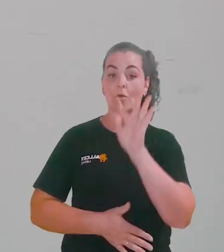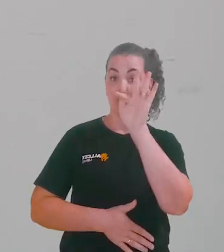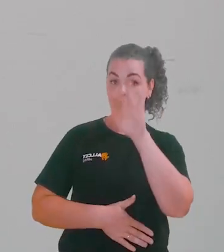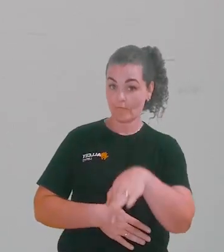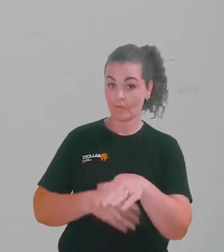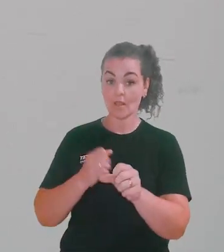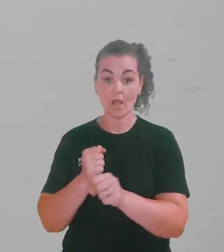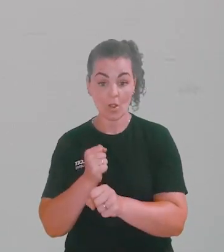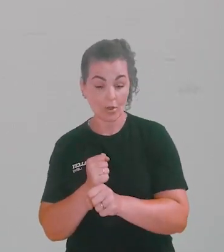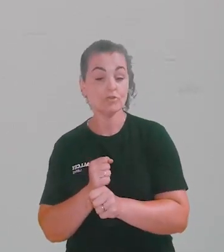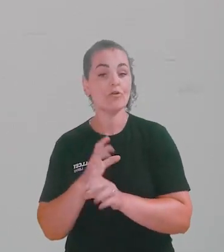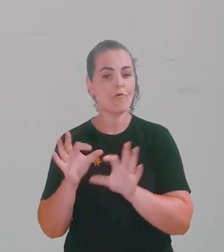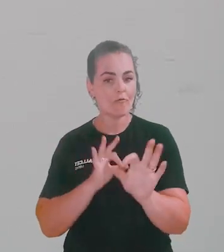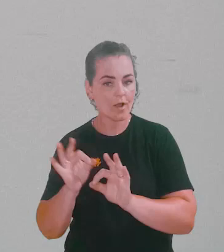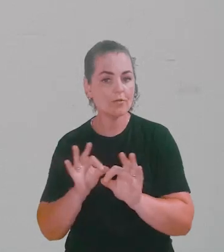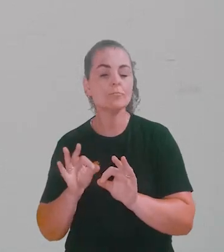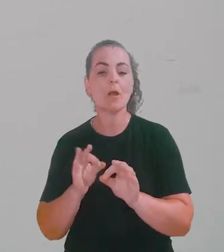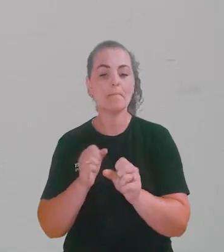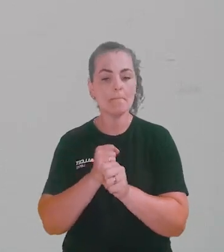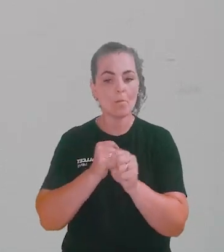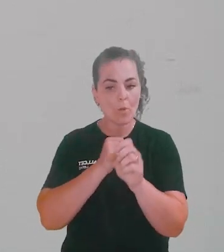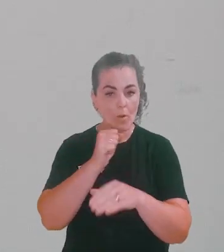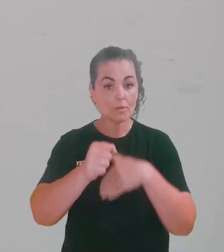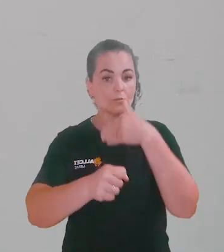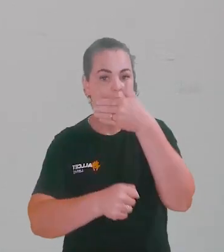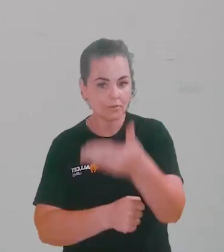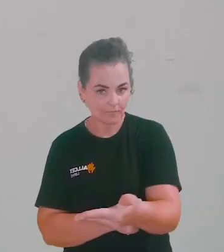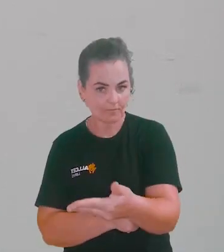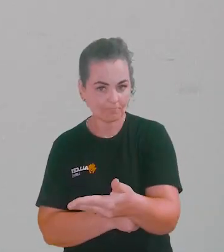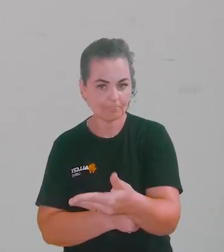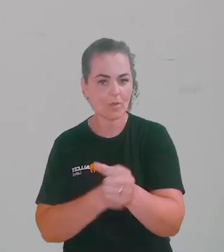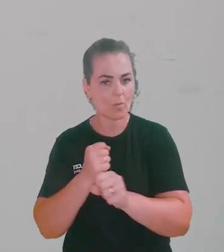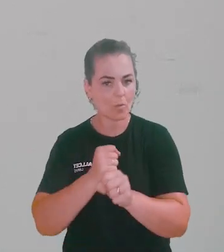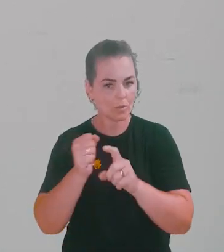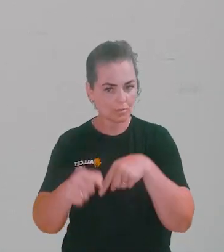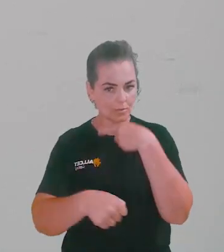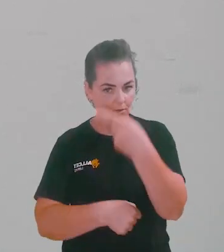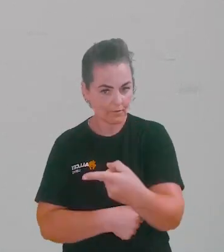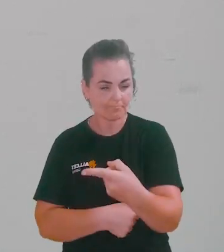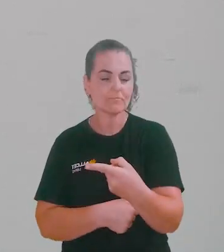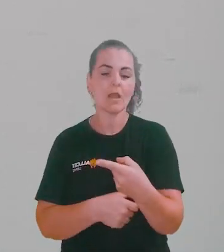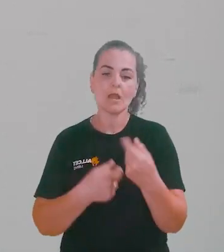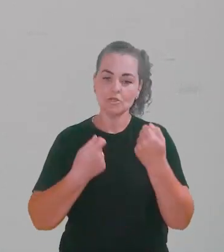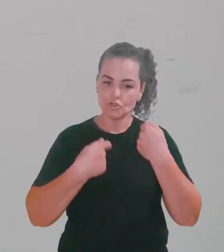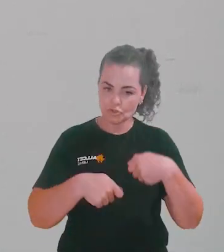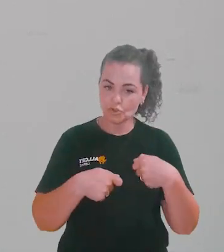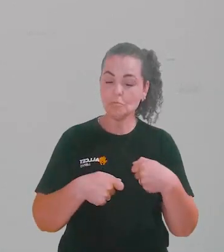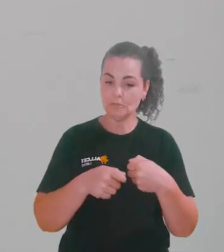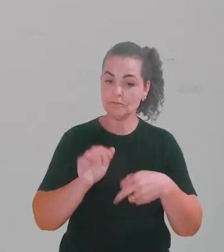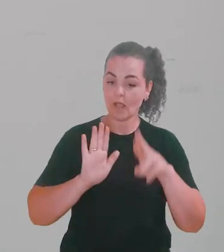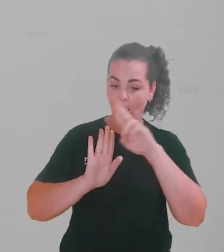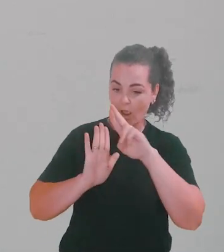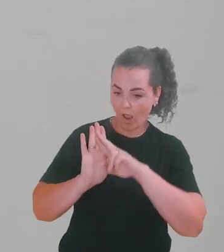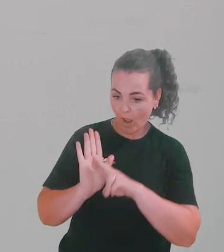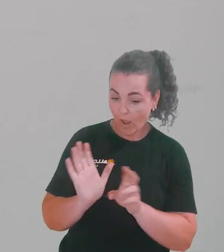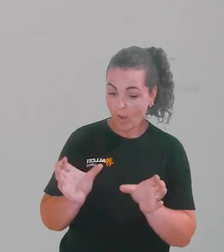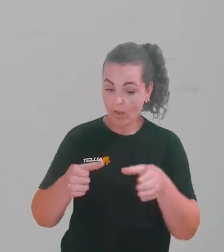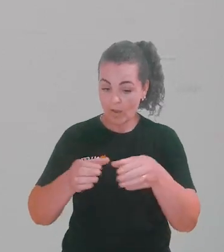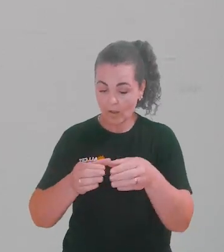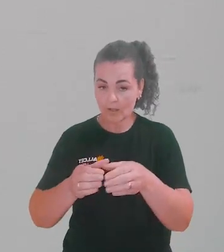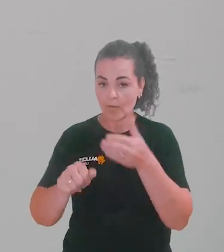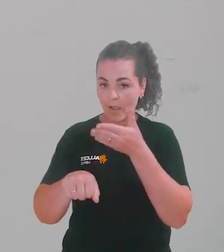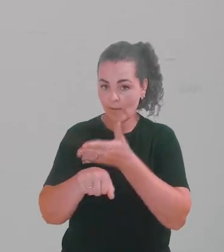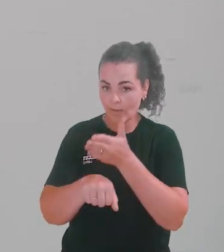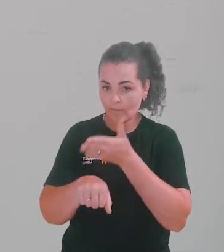ano, a gente se reúne e faz um planejamento para o próximo ano. Dentro desse planejamento, a gente estabelece algumas categorias, onde